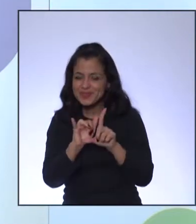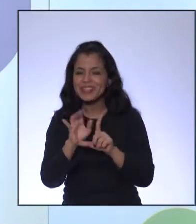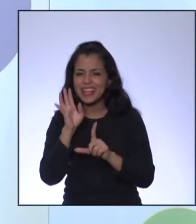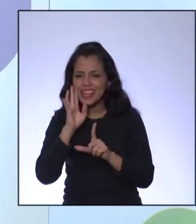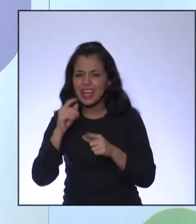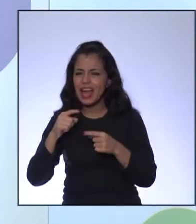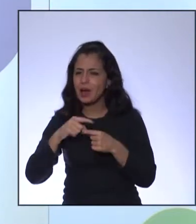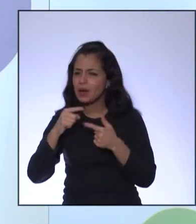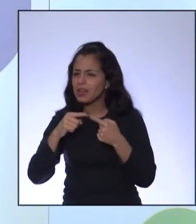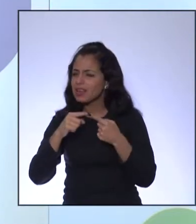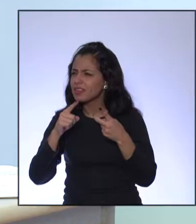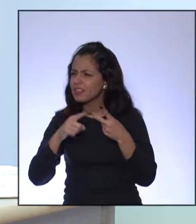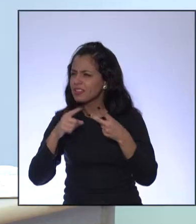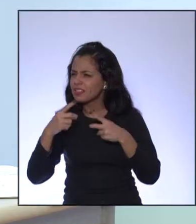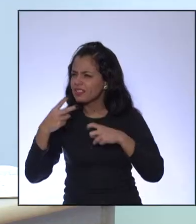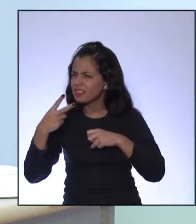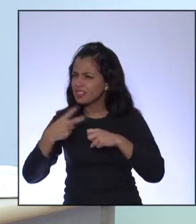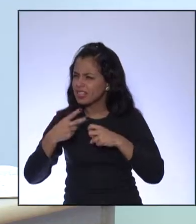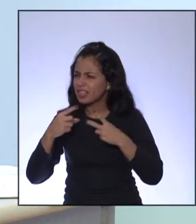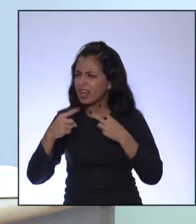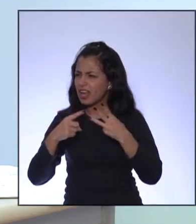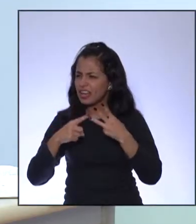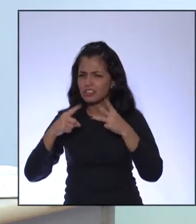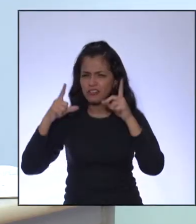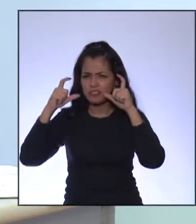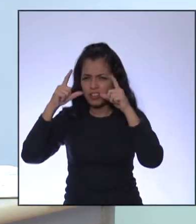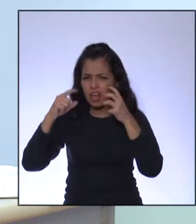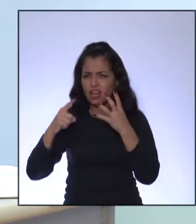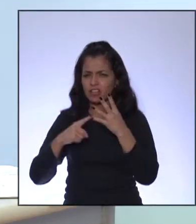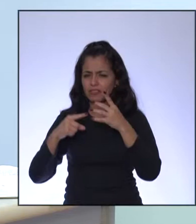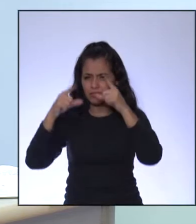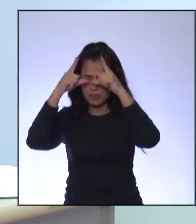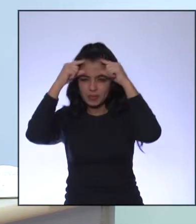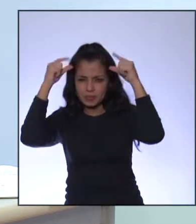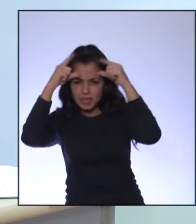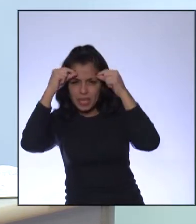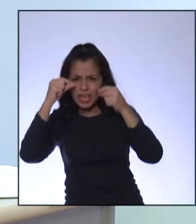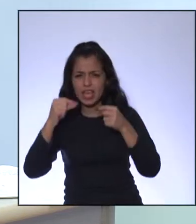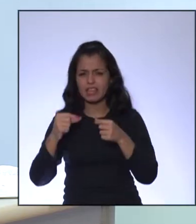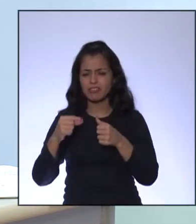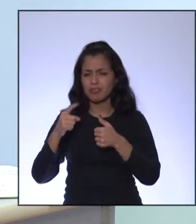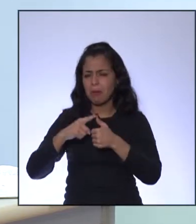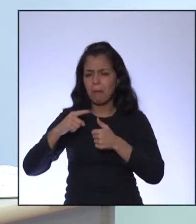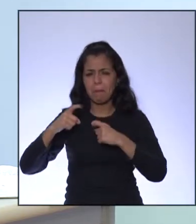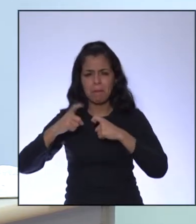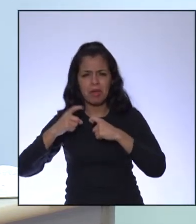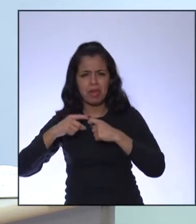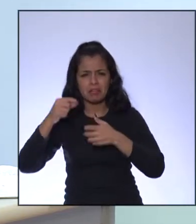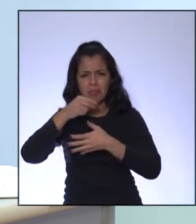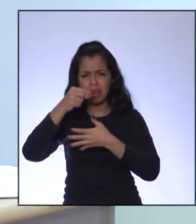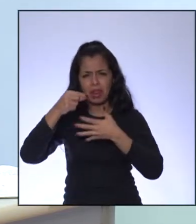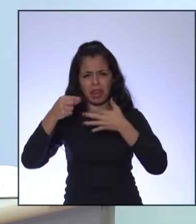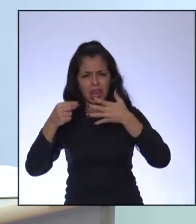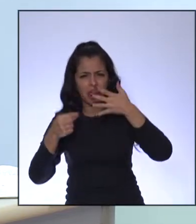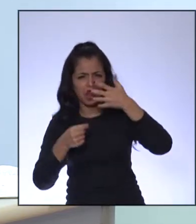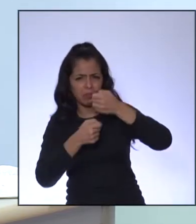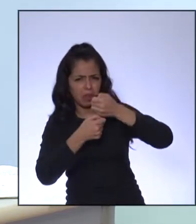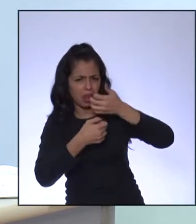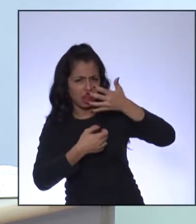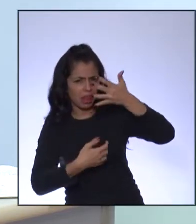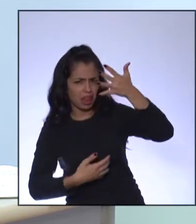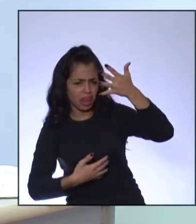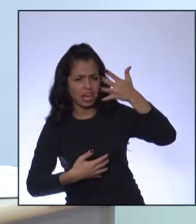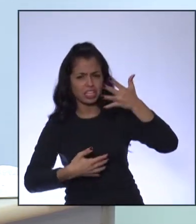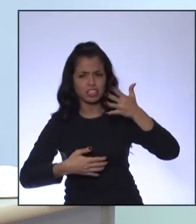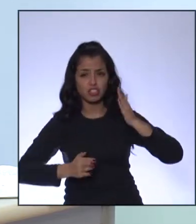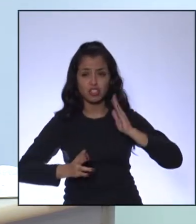que mais? Enfermeiro, fotógrafo, engenheiro, biomédico, designer de robótica, apareceu aqui